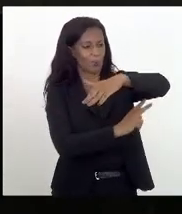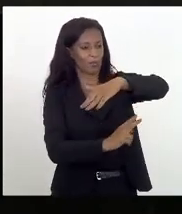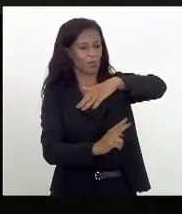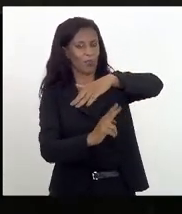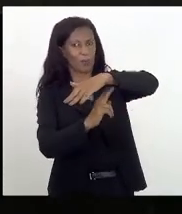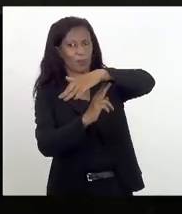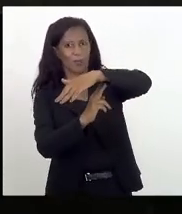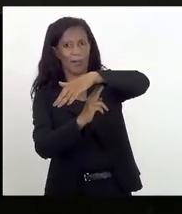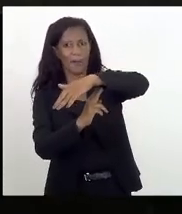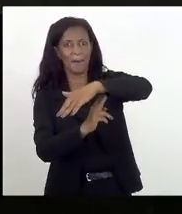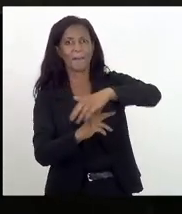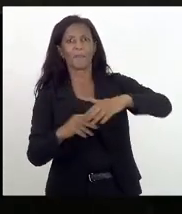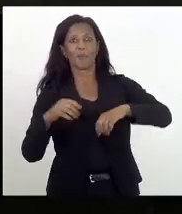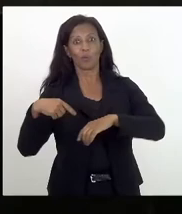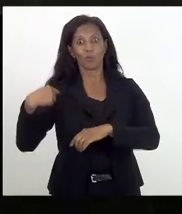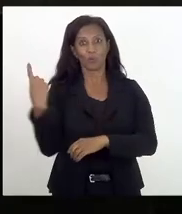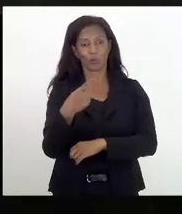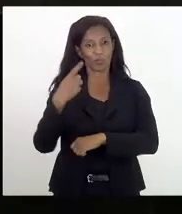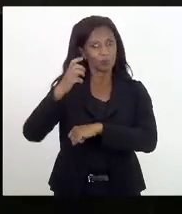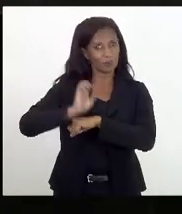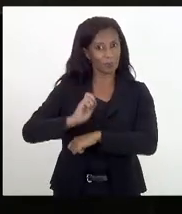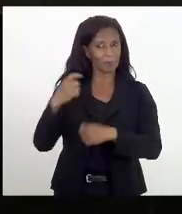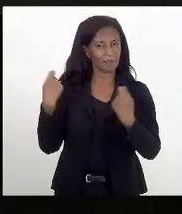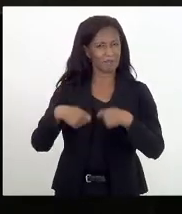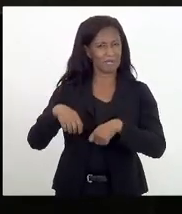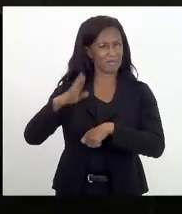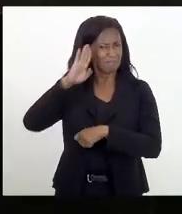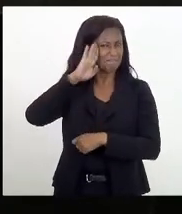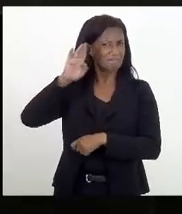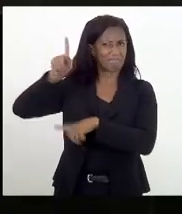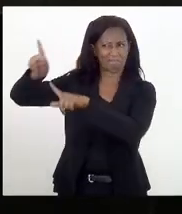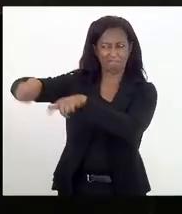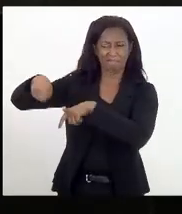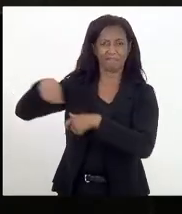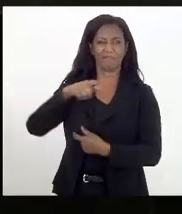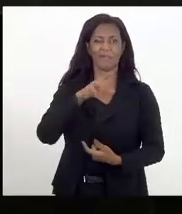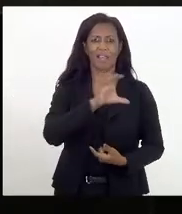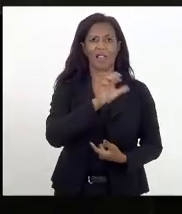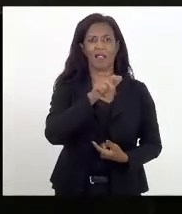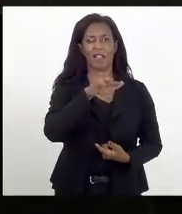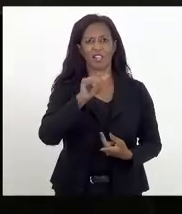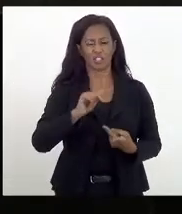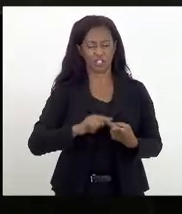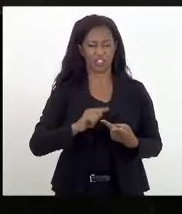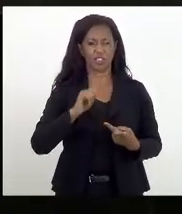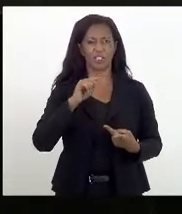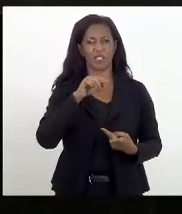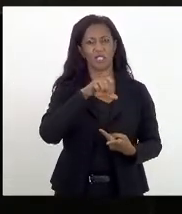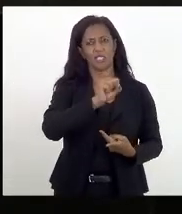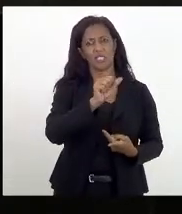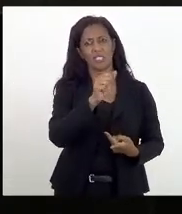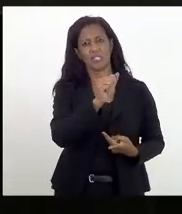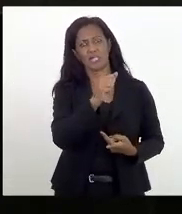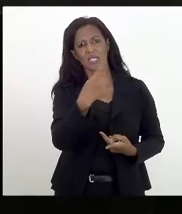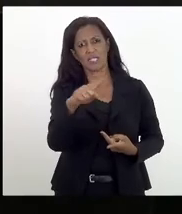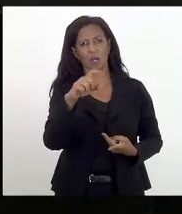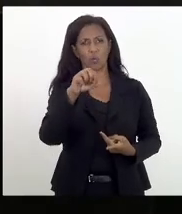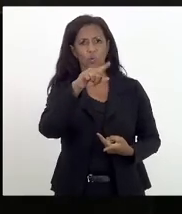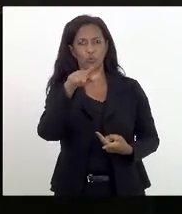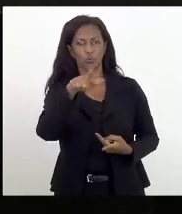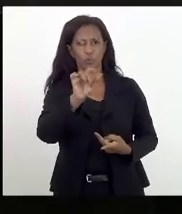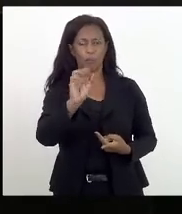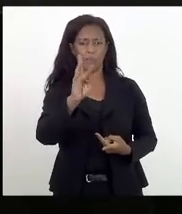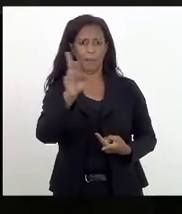o nosso estado precisa disso principalmente no interior São João da Barra Caxias e Porto Real algumas das cidades contempladas